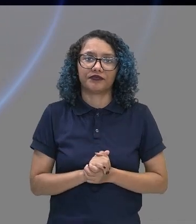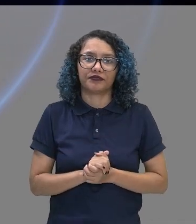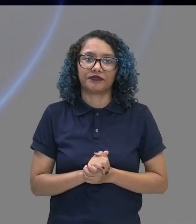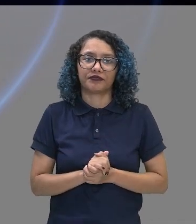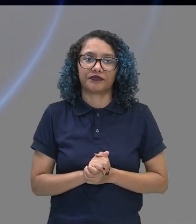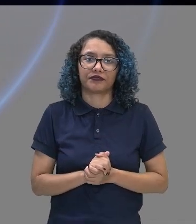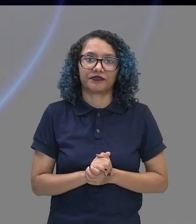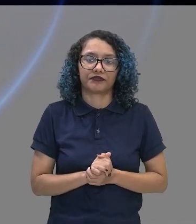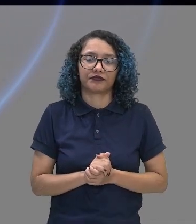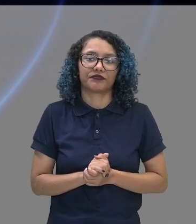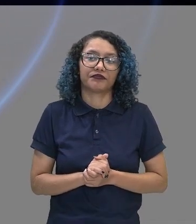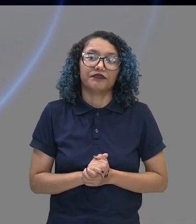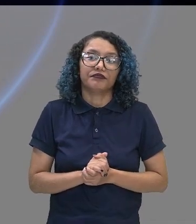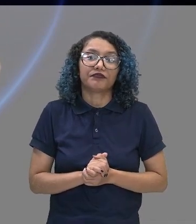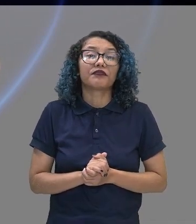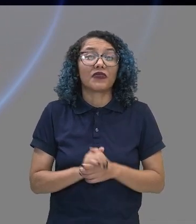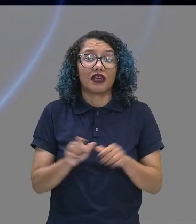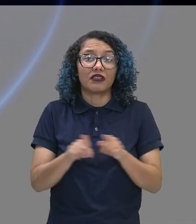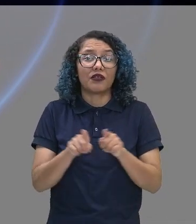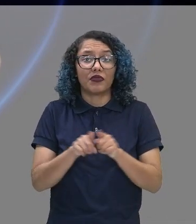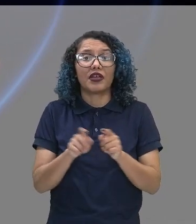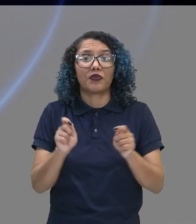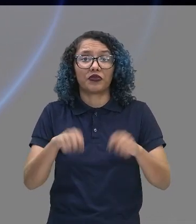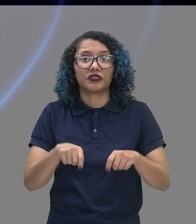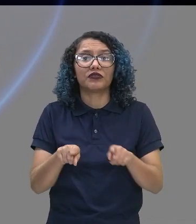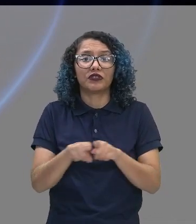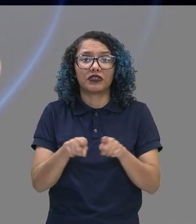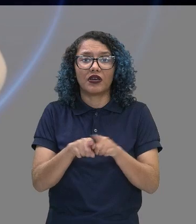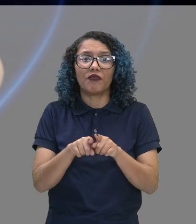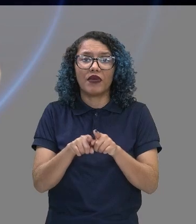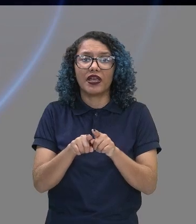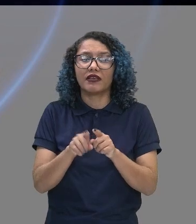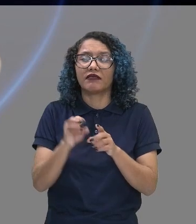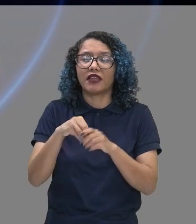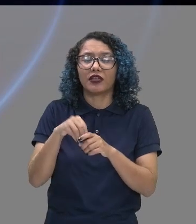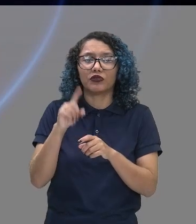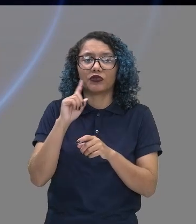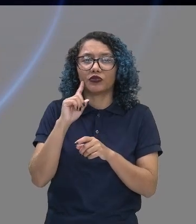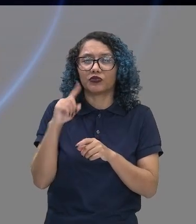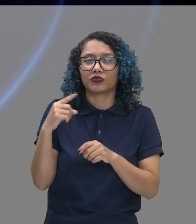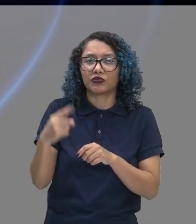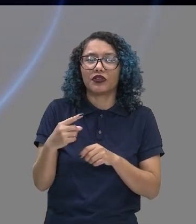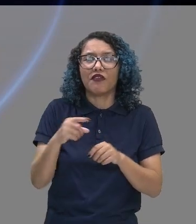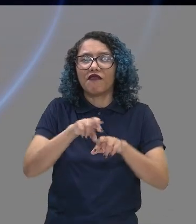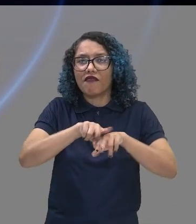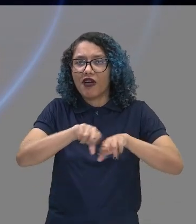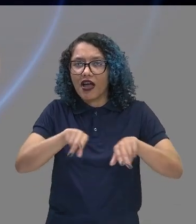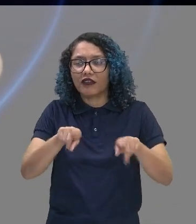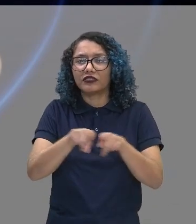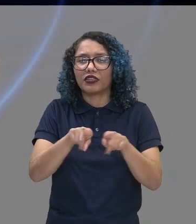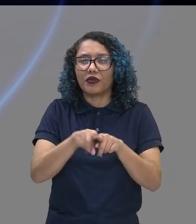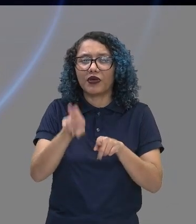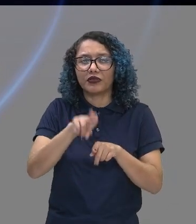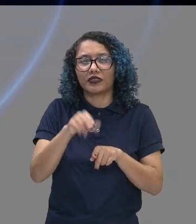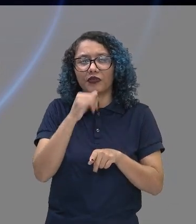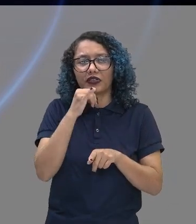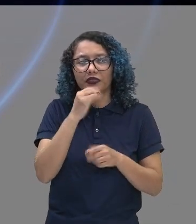temos muitas aplicações no nosso cotidiano. Vamos ver? Olha só, geradores